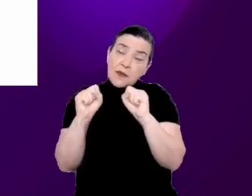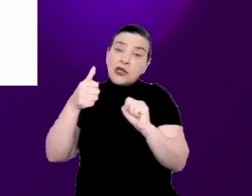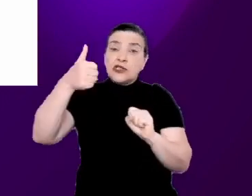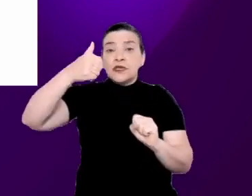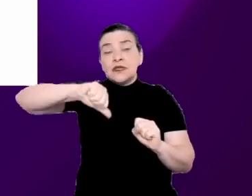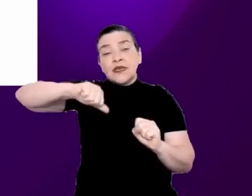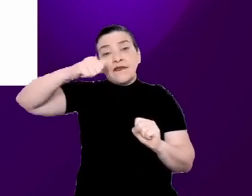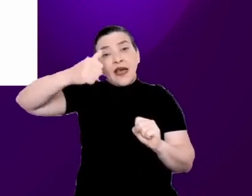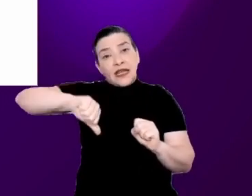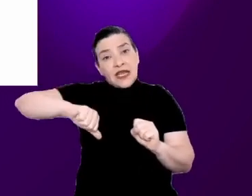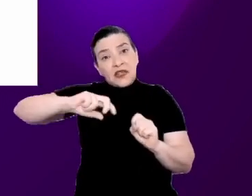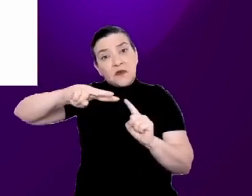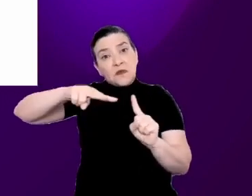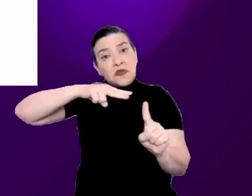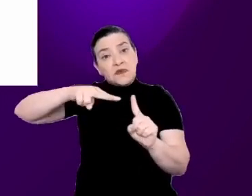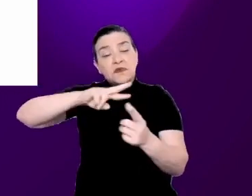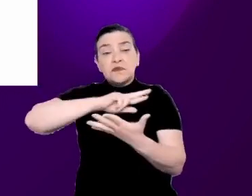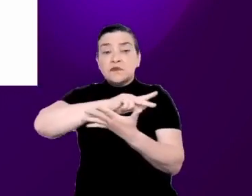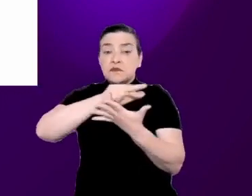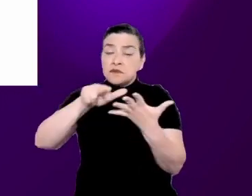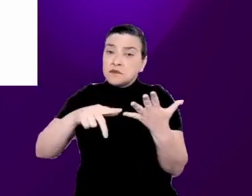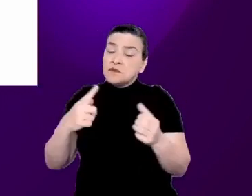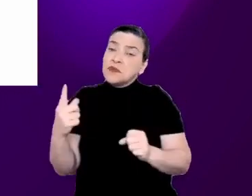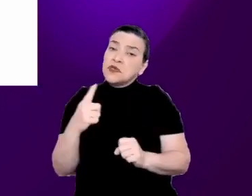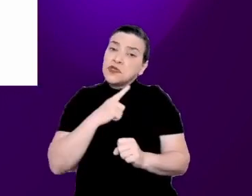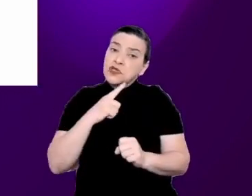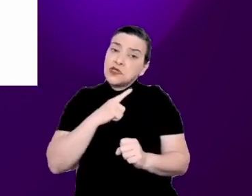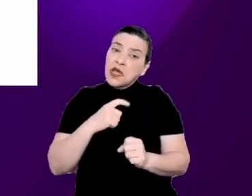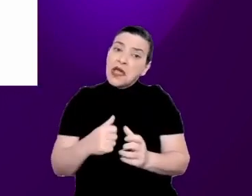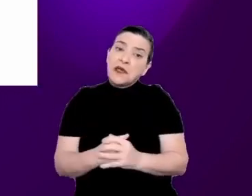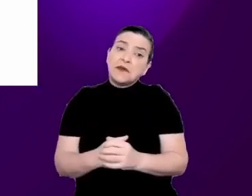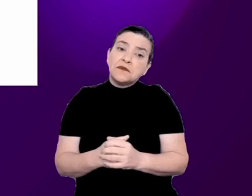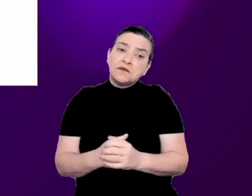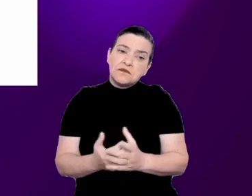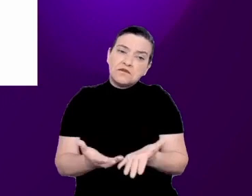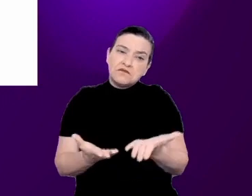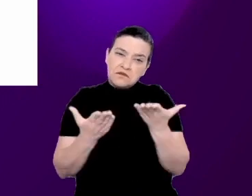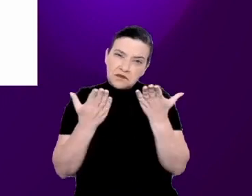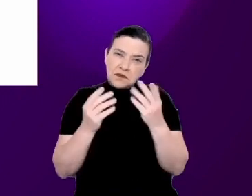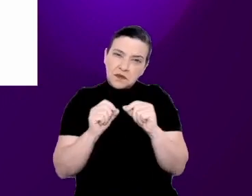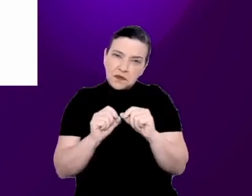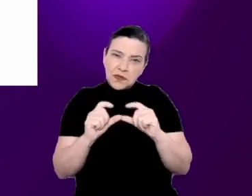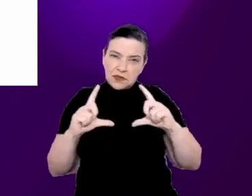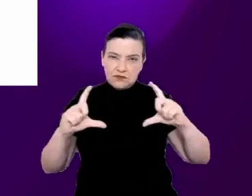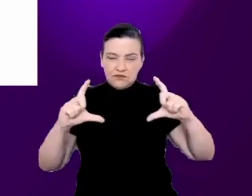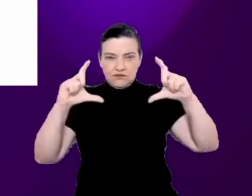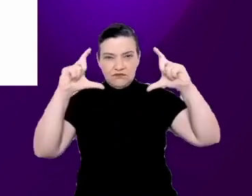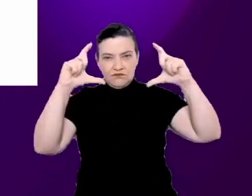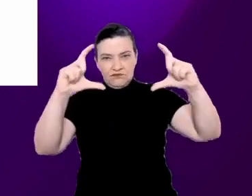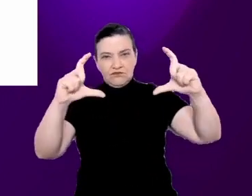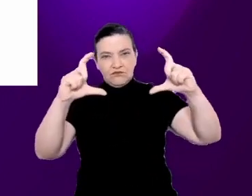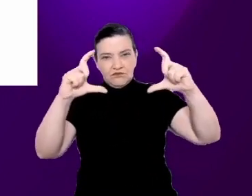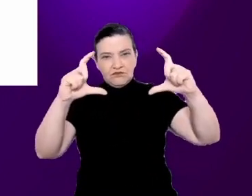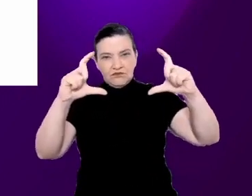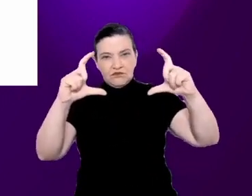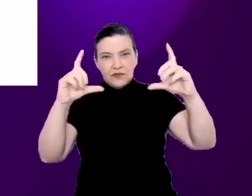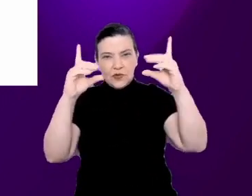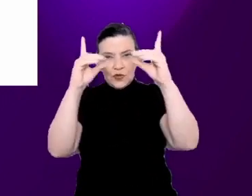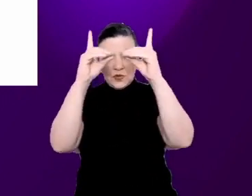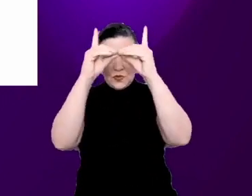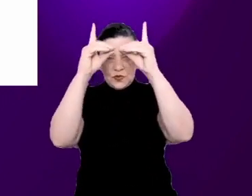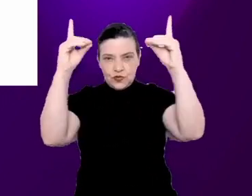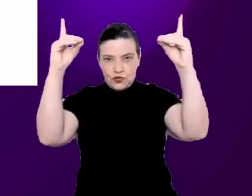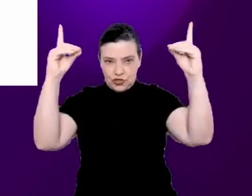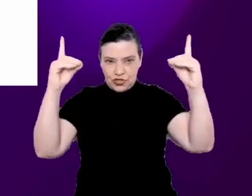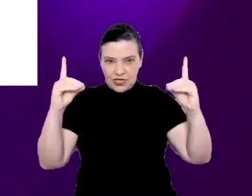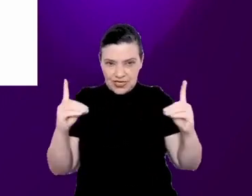perspectivas, né? Aqui a gente tem um diagrama que a Agency for Healthcare